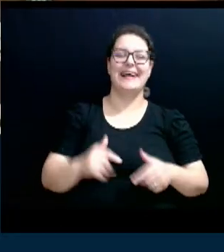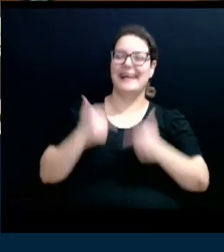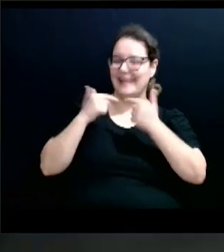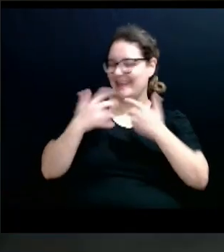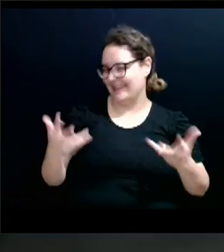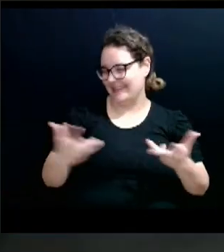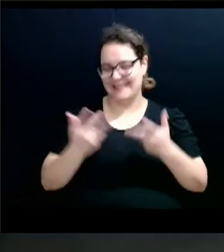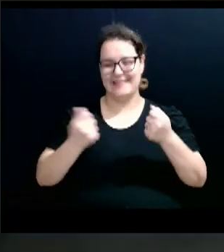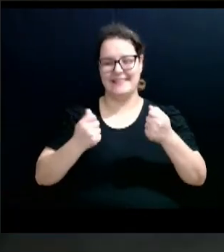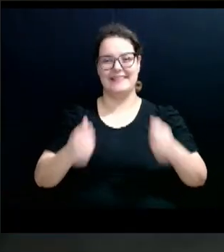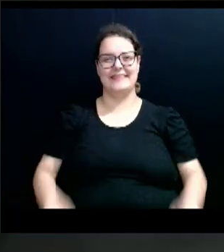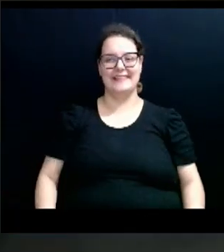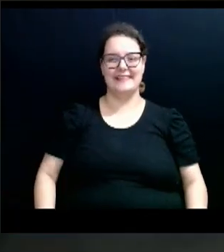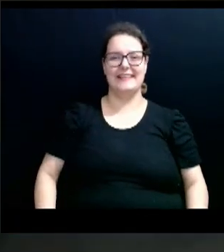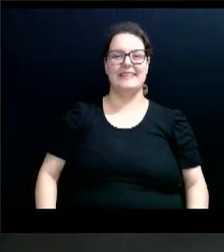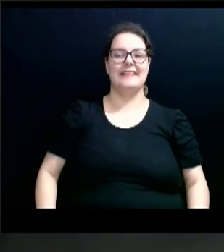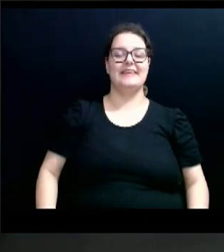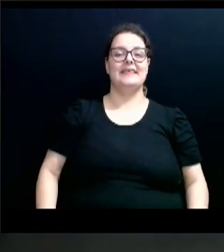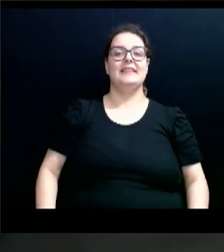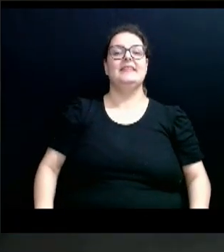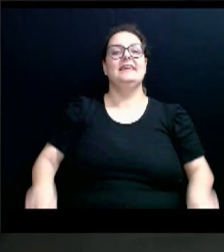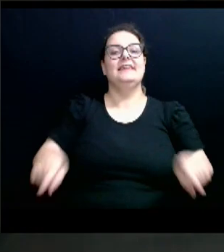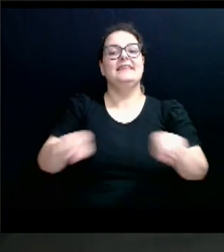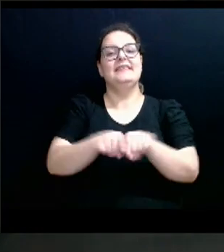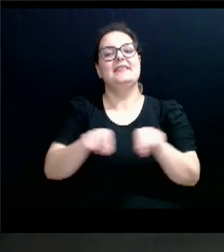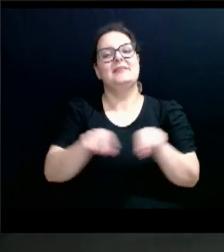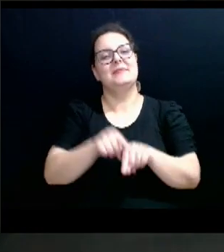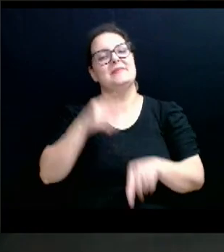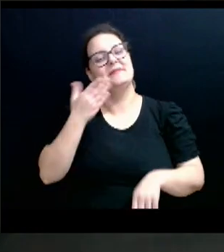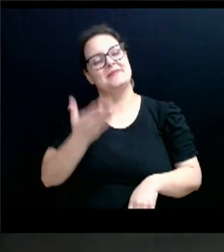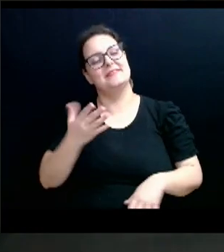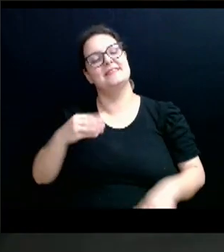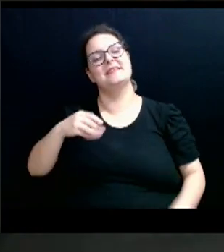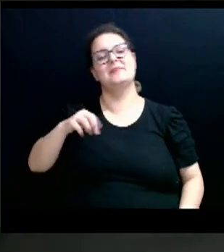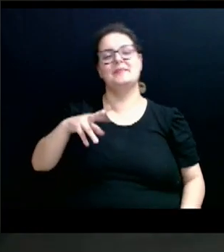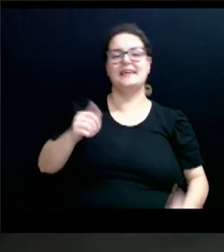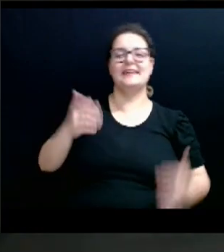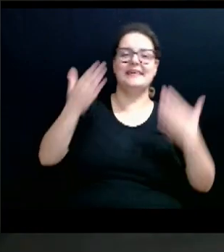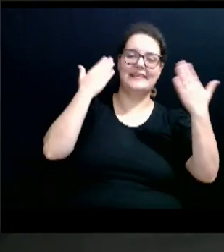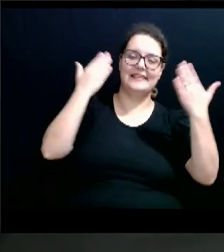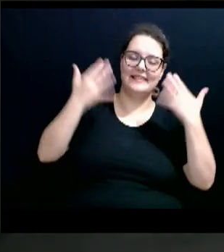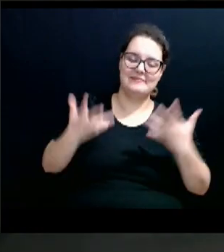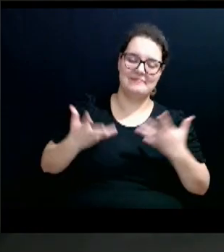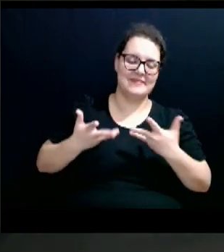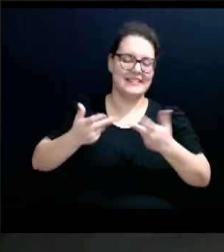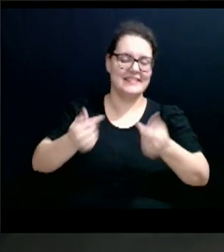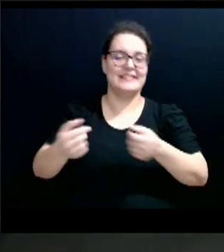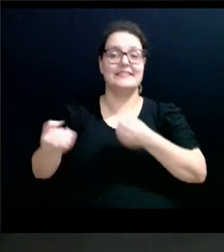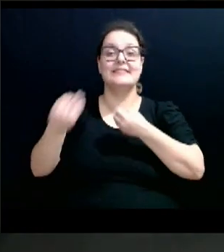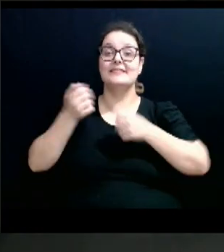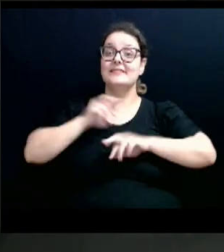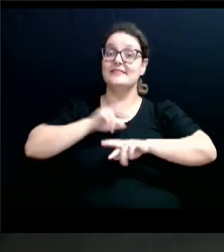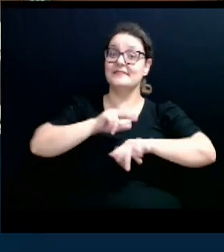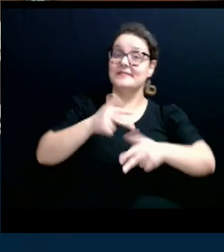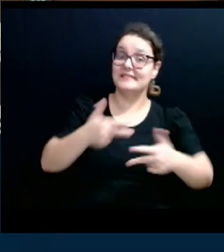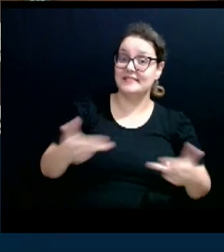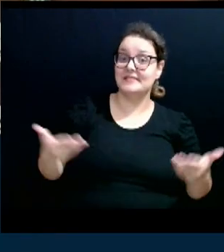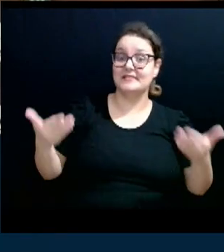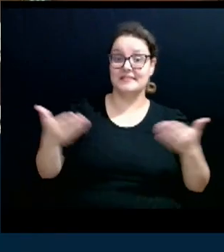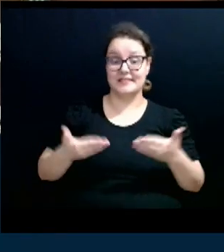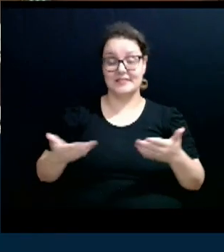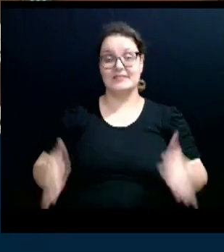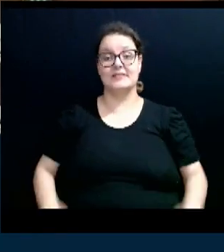Maravilhosa! Maravilhosa também você, nossa psicóloga, que nos ensinou bastante hoje. A gente agradece